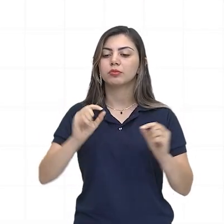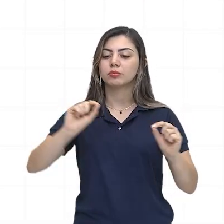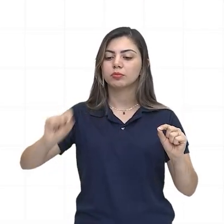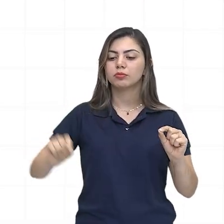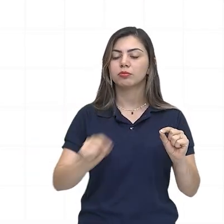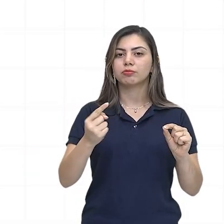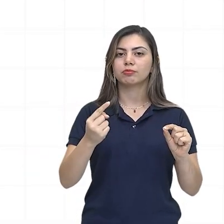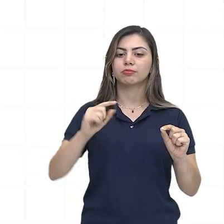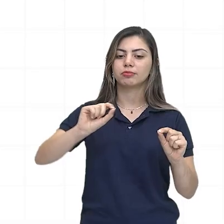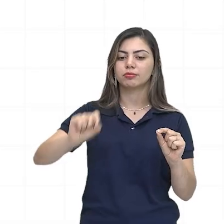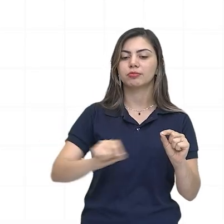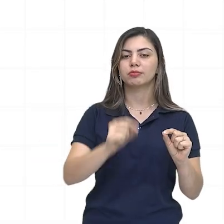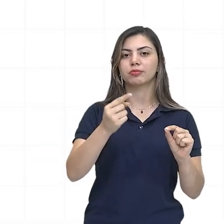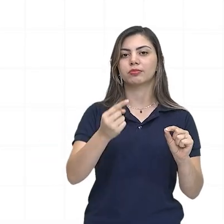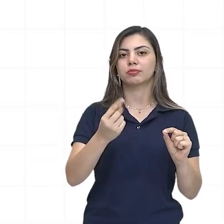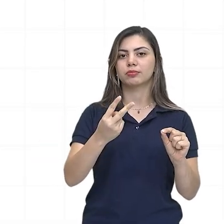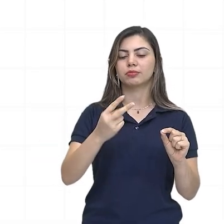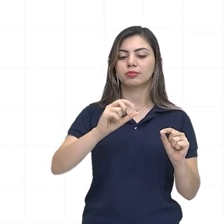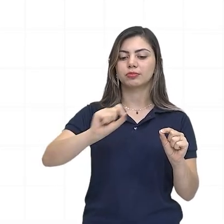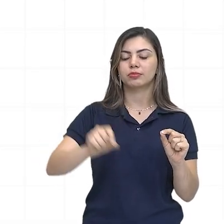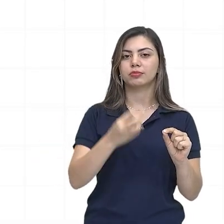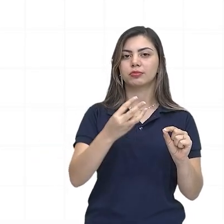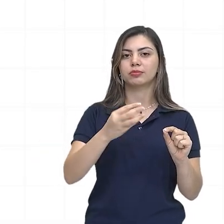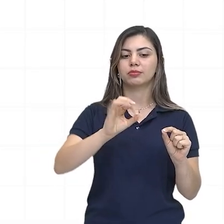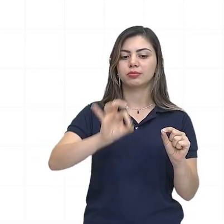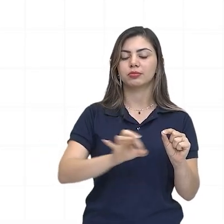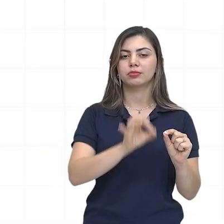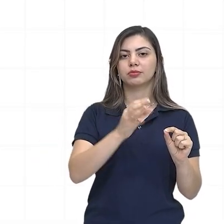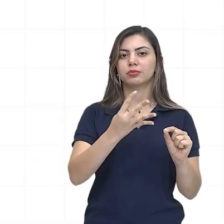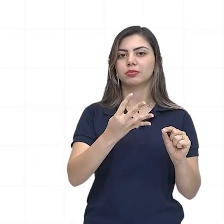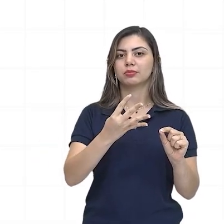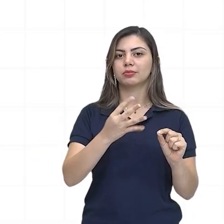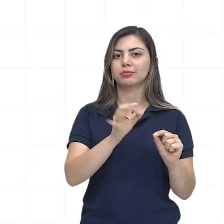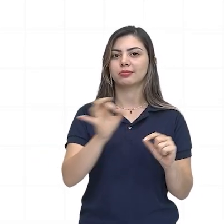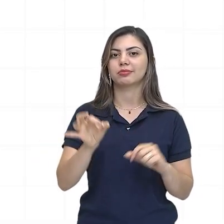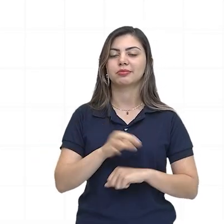Vamos ter 4 casas decimais.